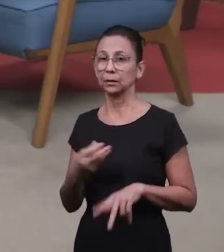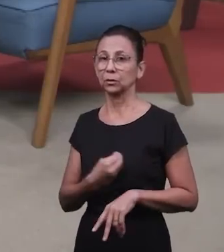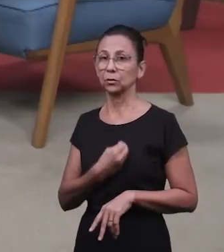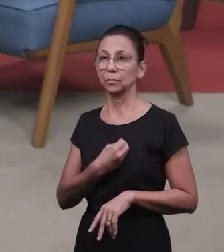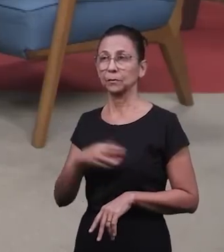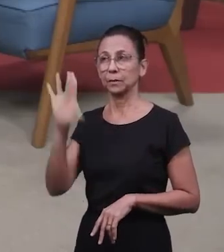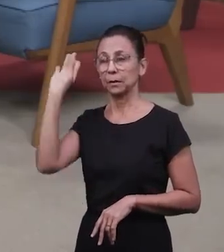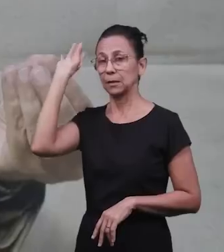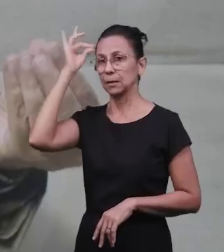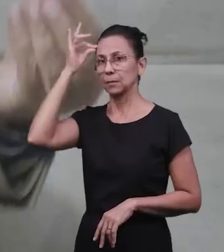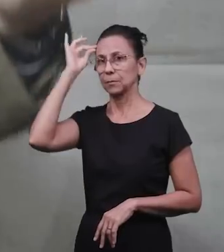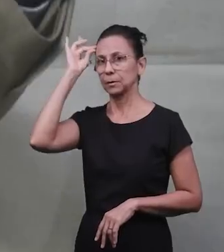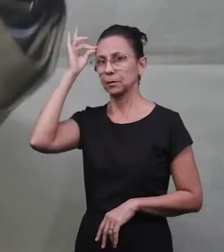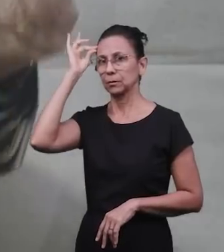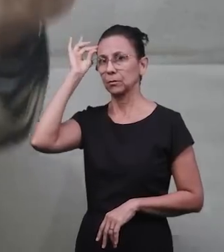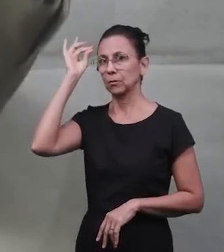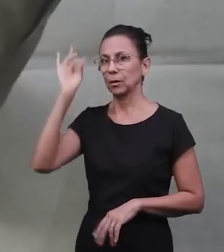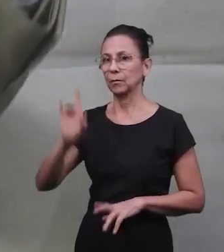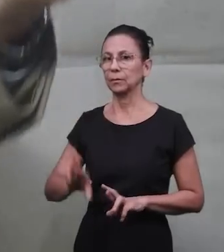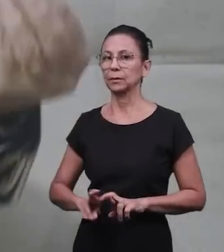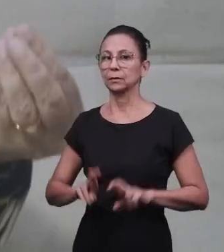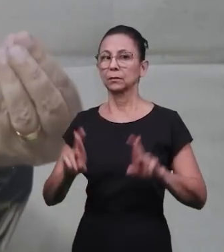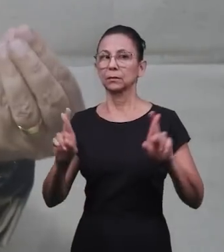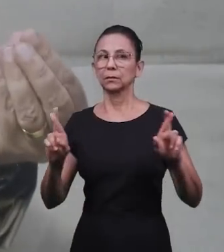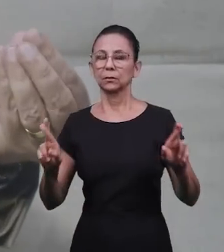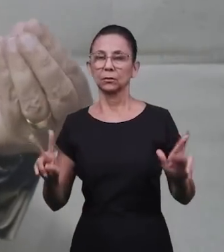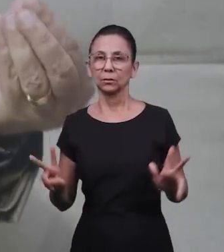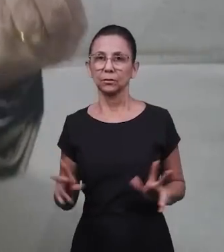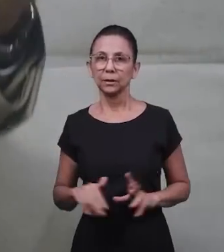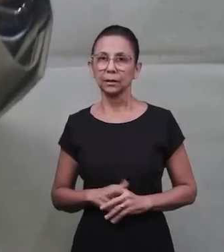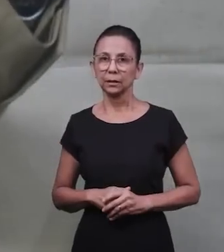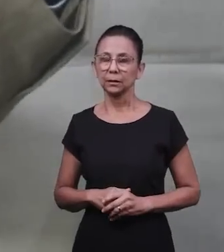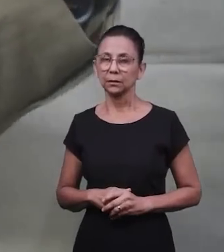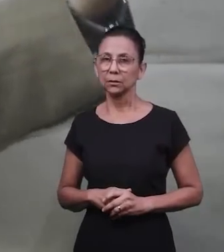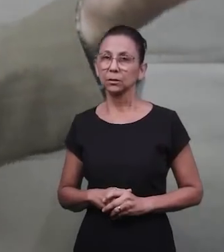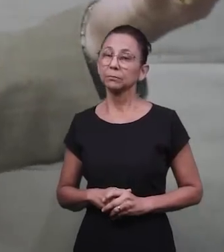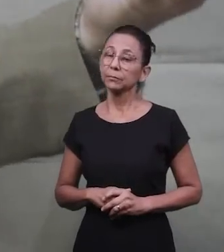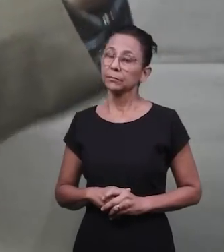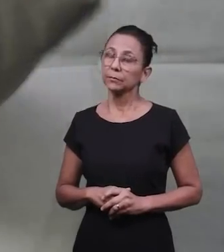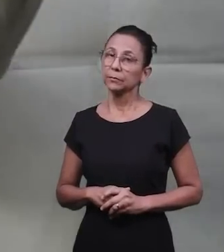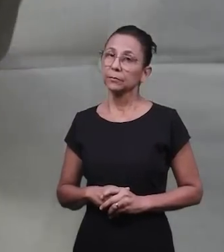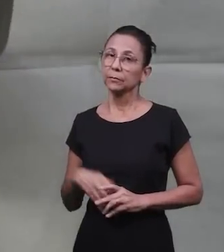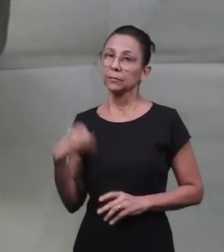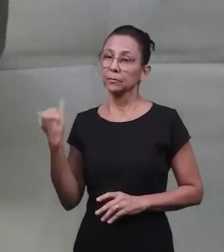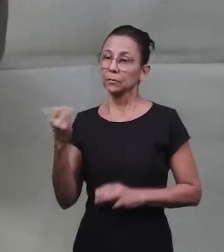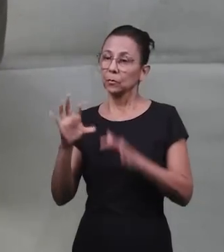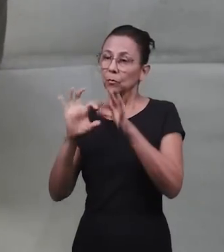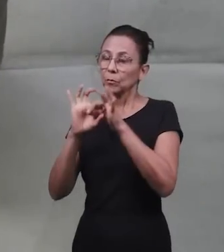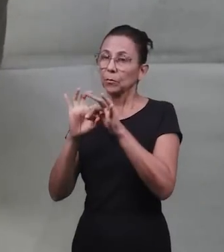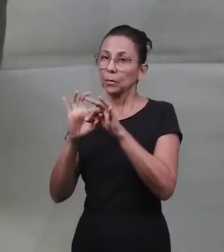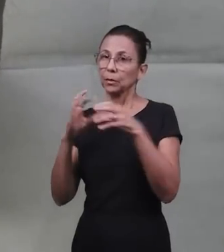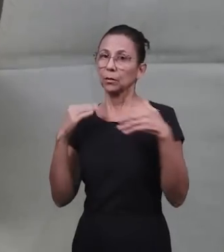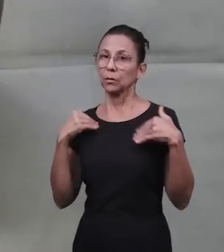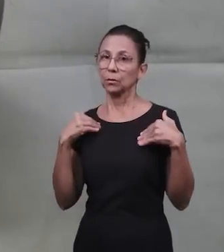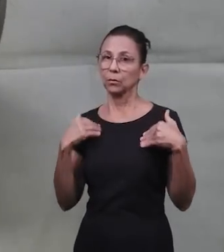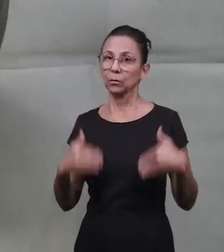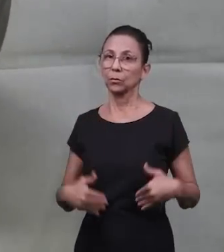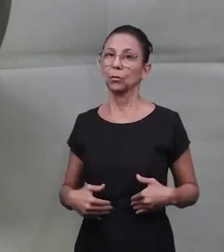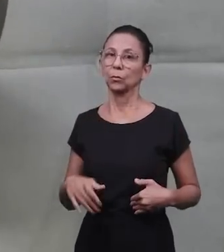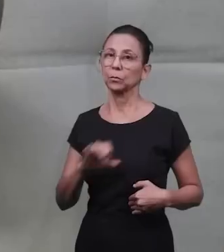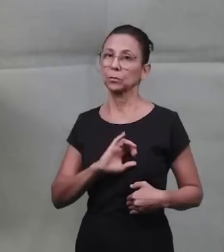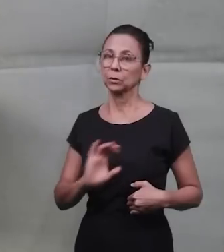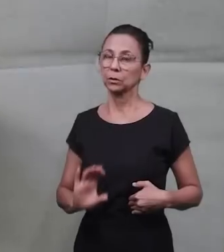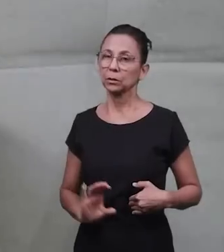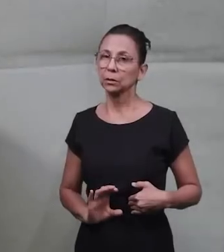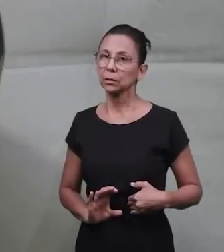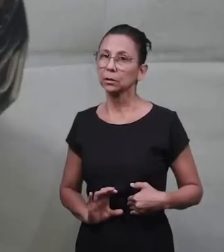espiritual. É a igreja, é o homem, nessa comunhão do corpo, mas debaixo